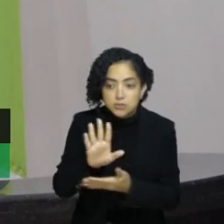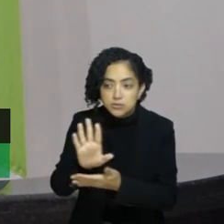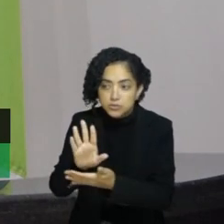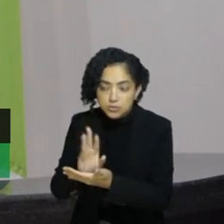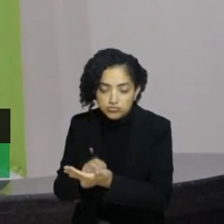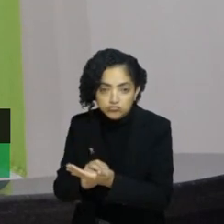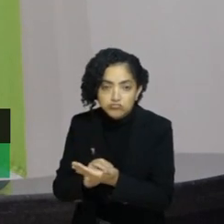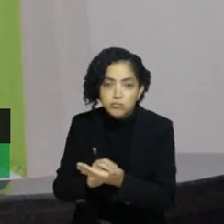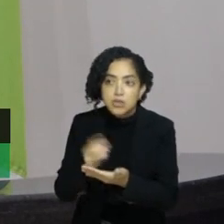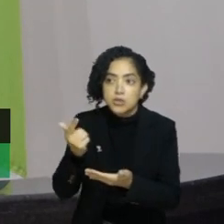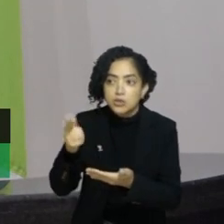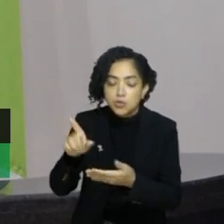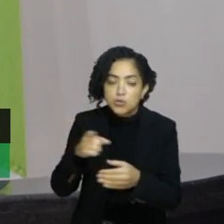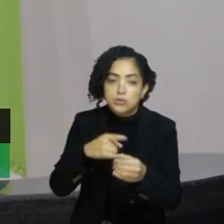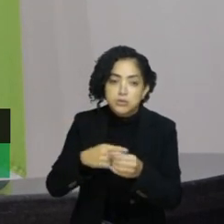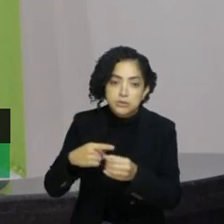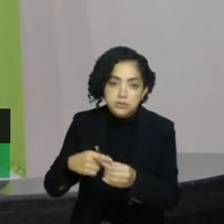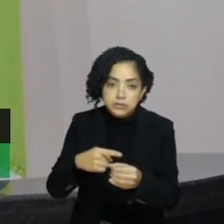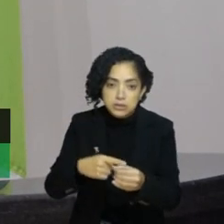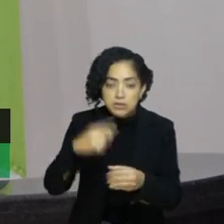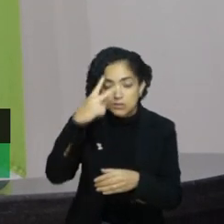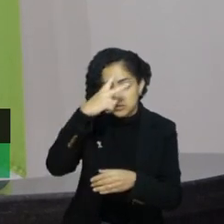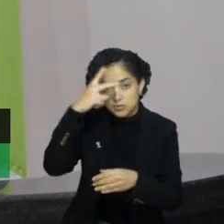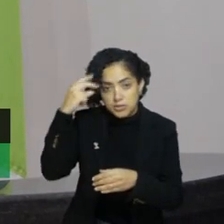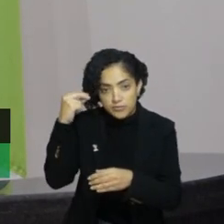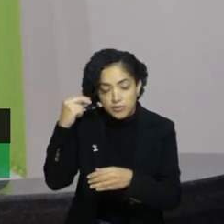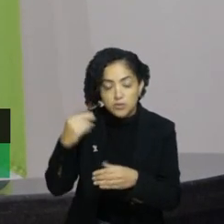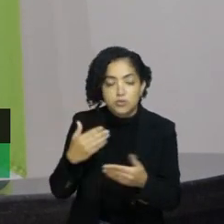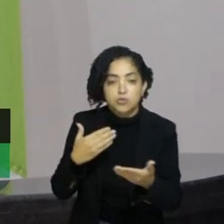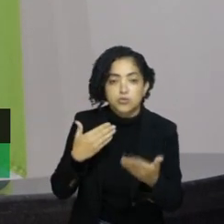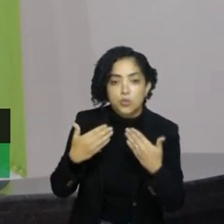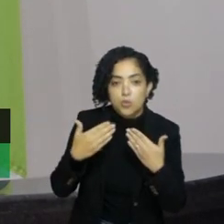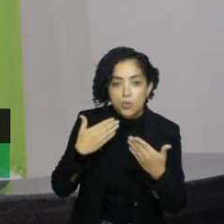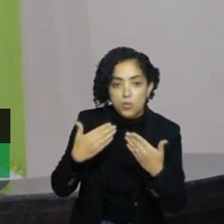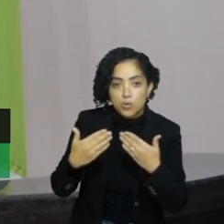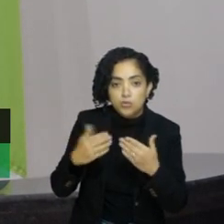prefeitos e prefeitas que, hoje, conversando em um grupo,